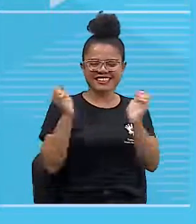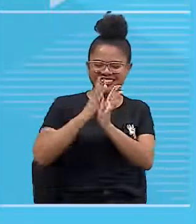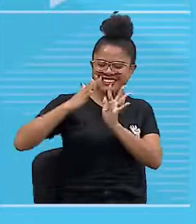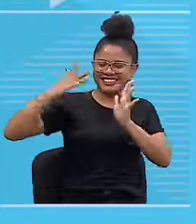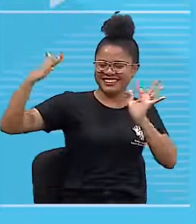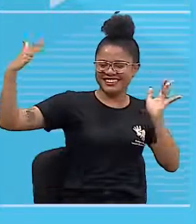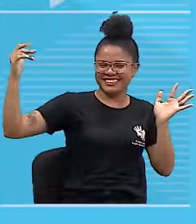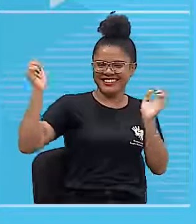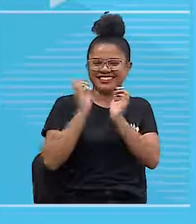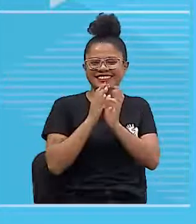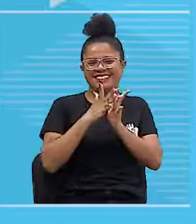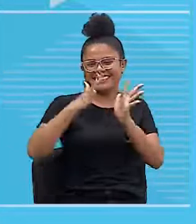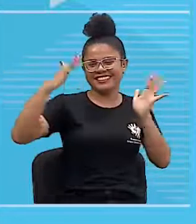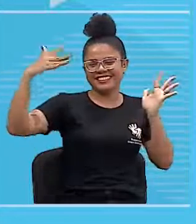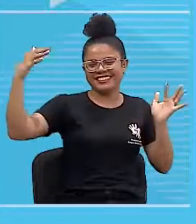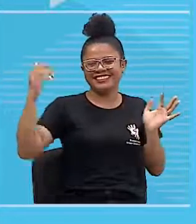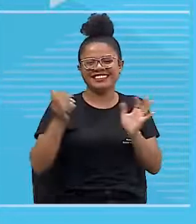luzes luzes luzes